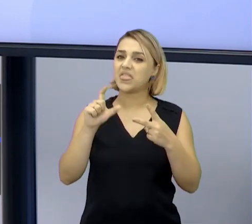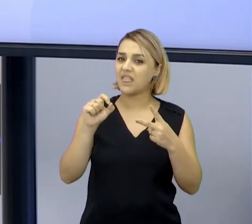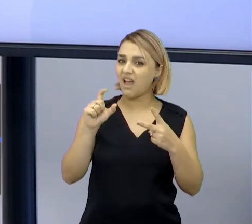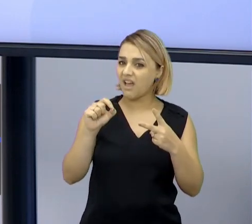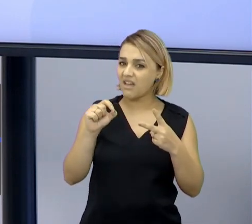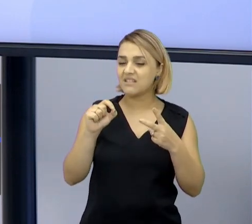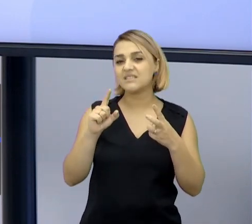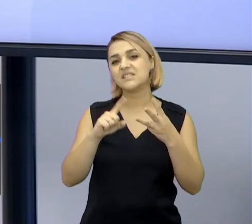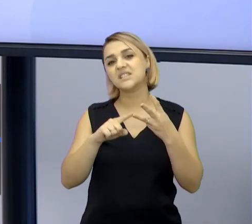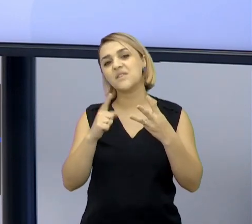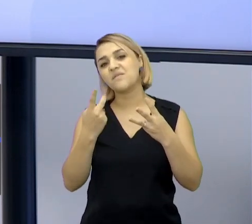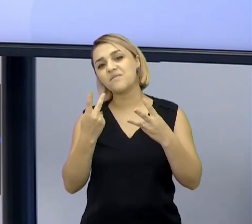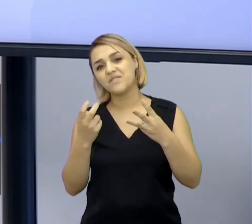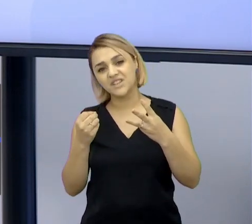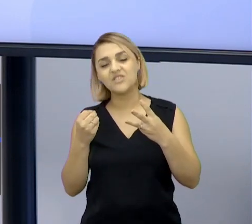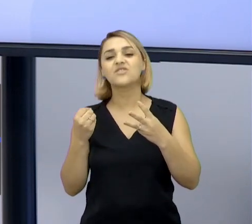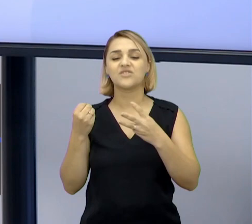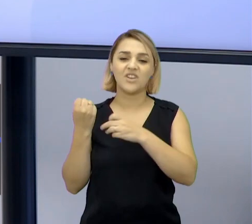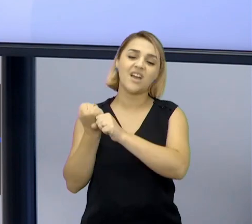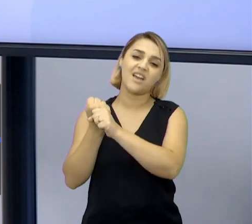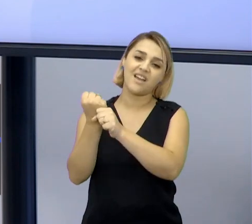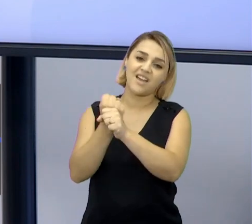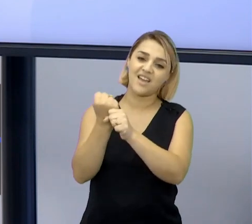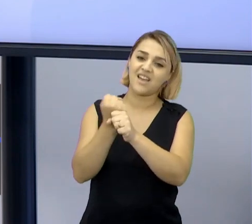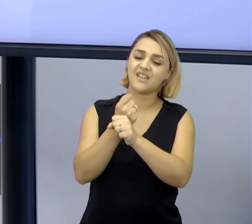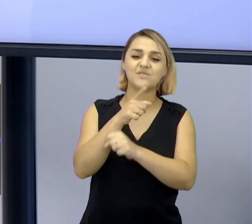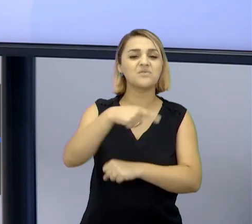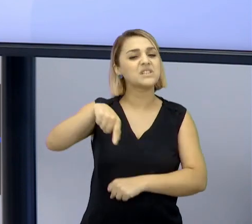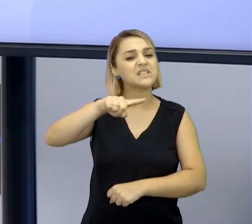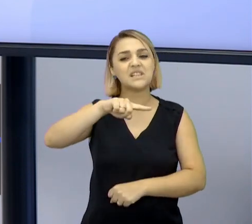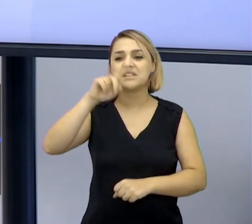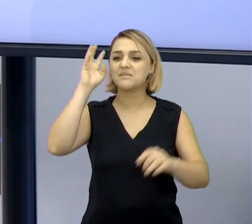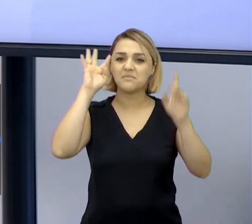Pode escrever aí tudo o que vocês quiserem.